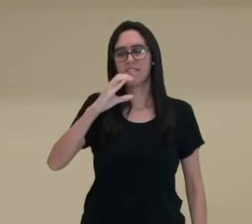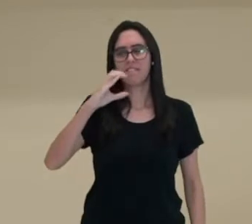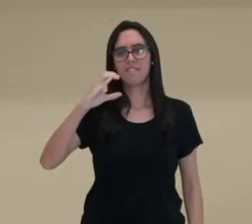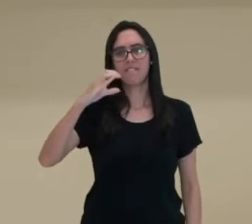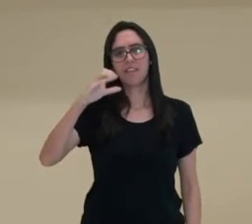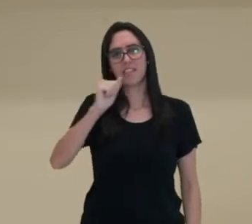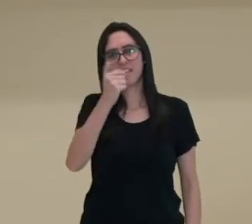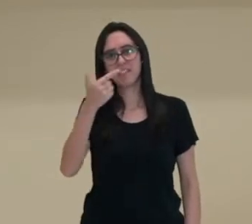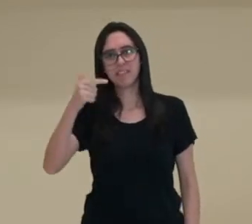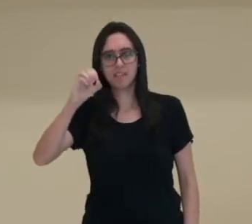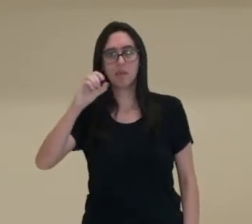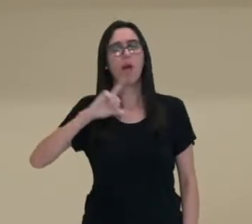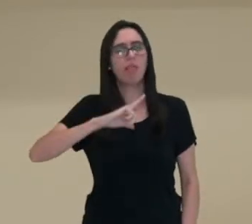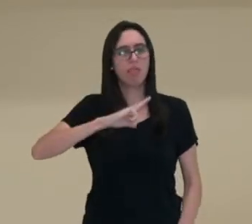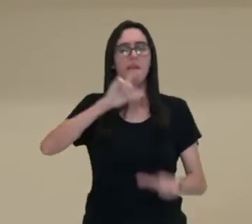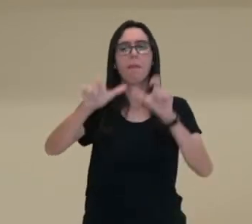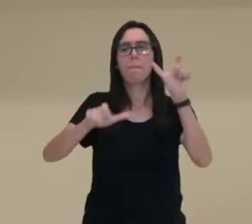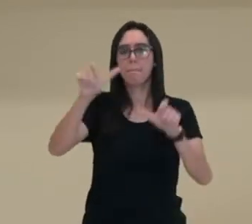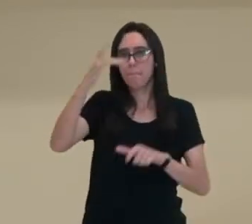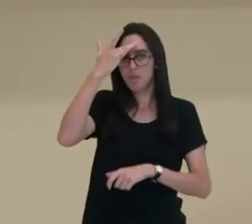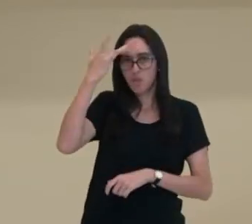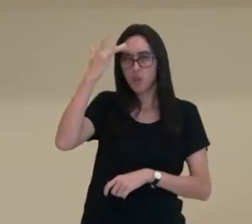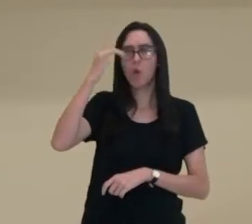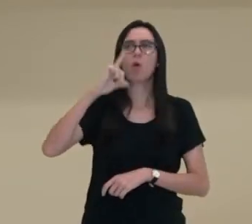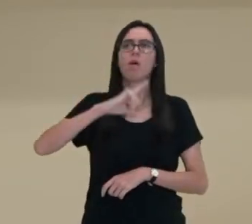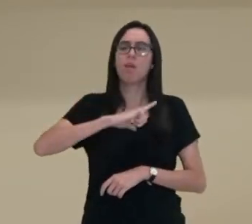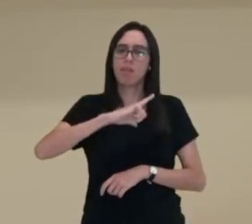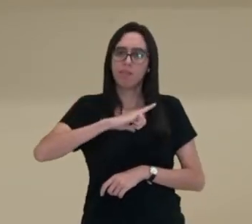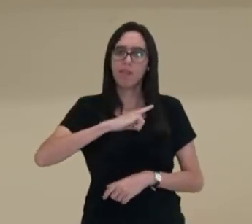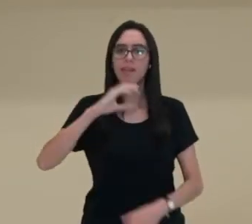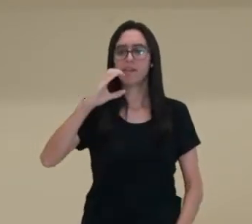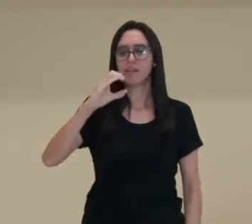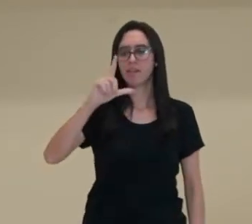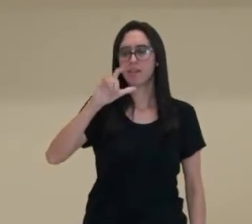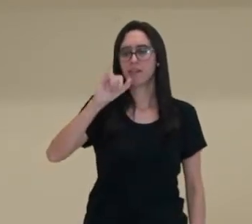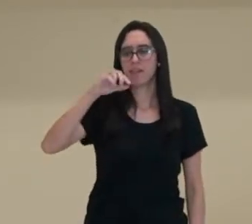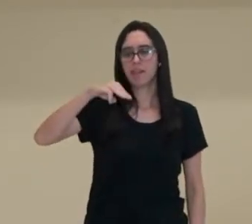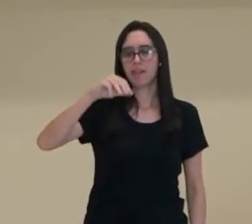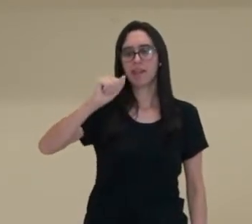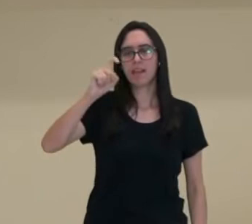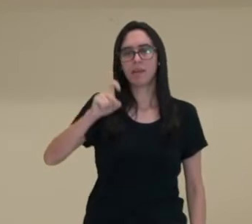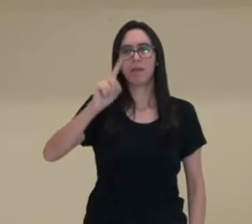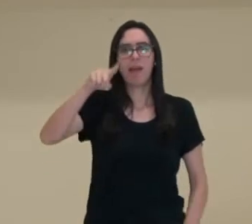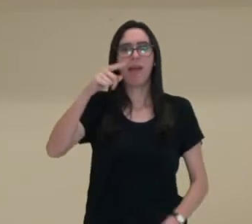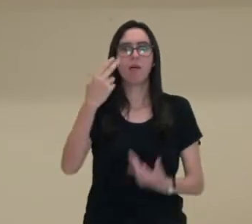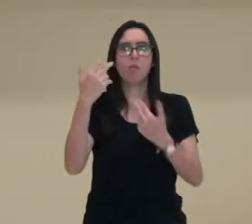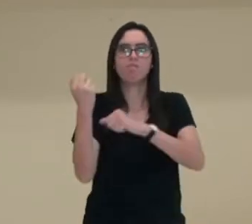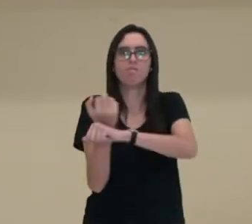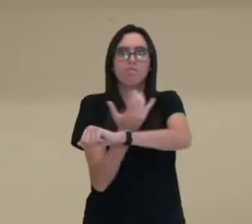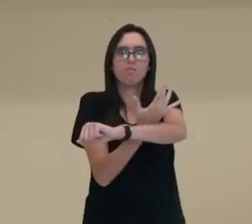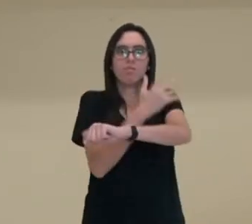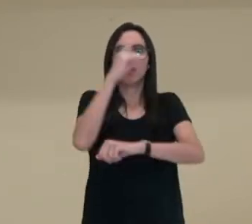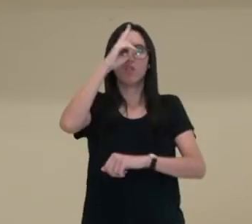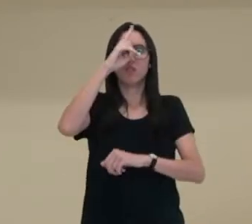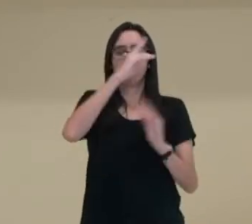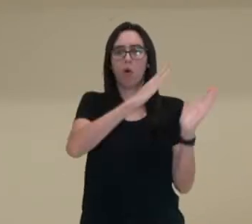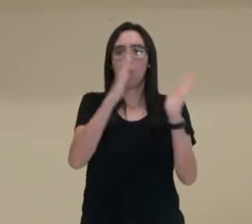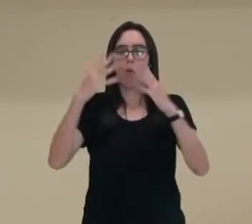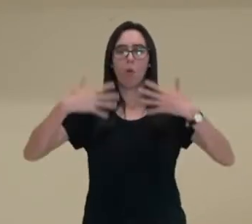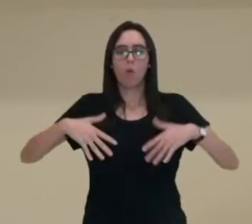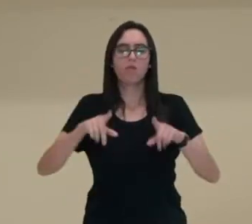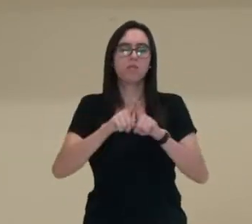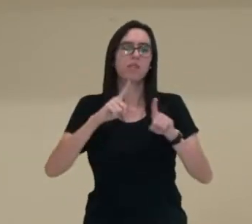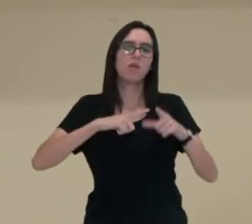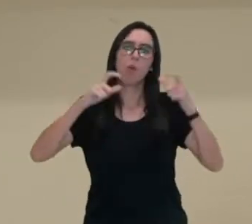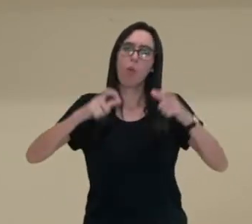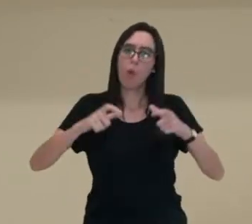dramática, a presença de personagens, clímax, que é o momento de maior tensão ou emoção, o cenário, né, que é o ambiente,